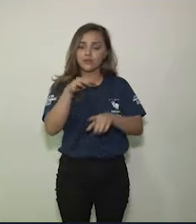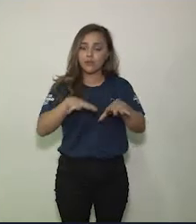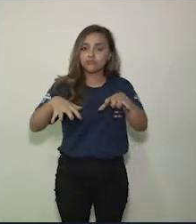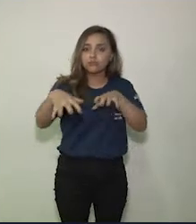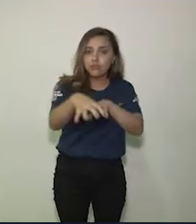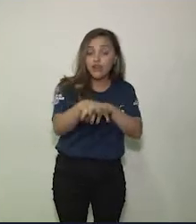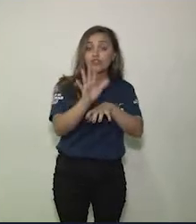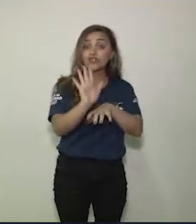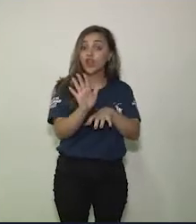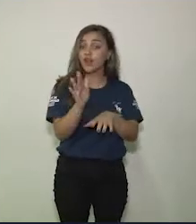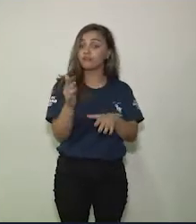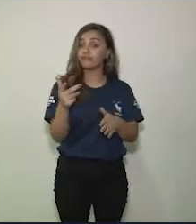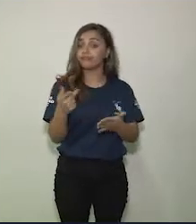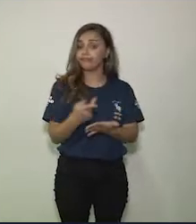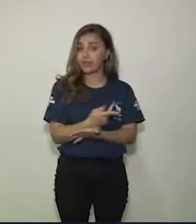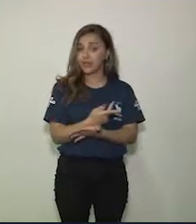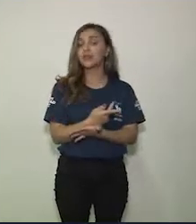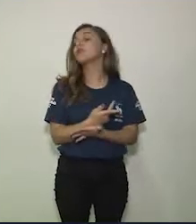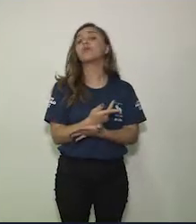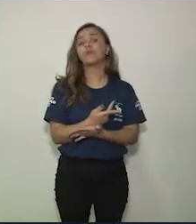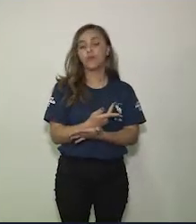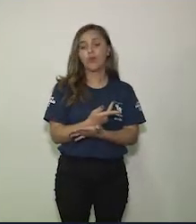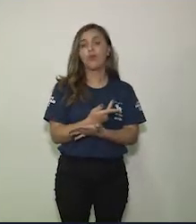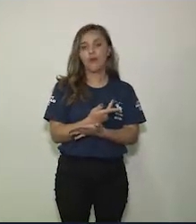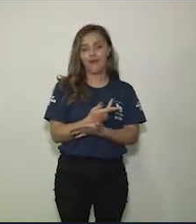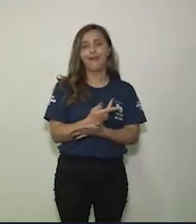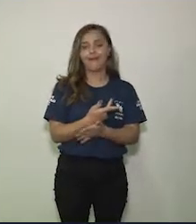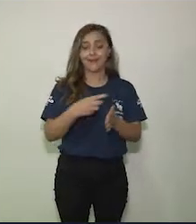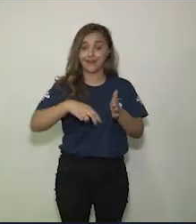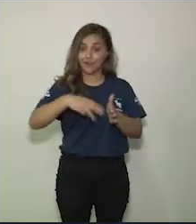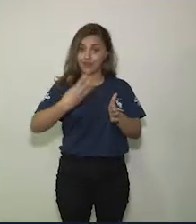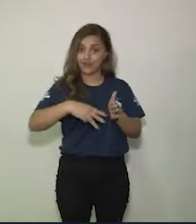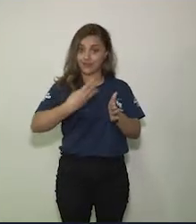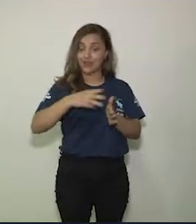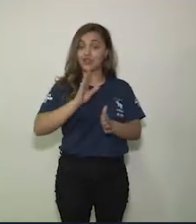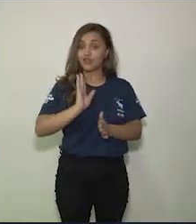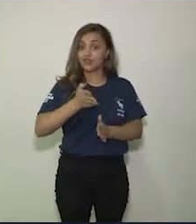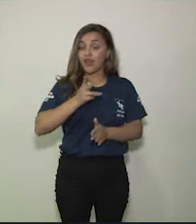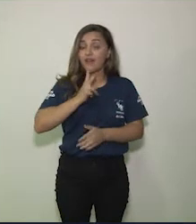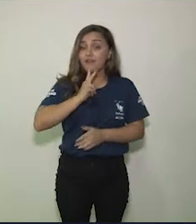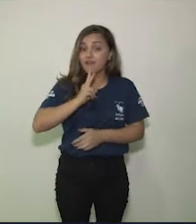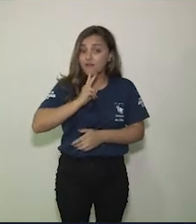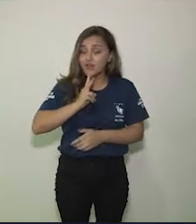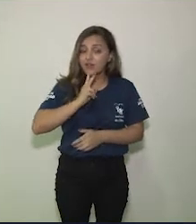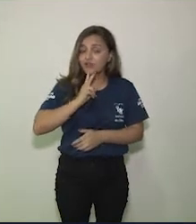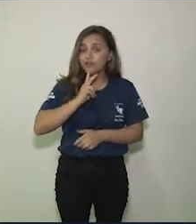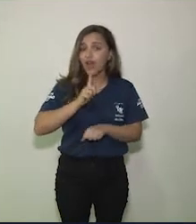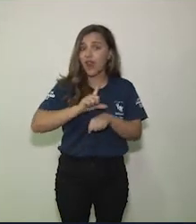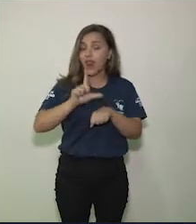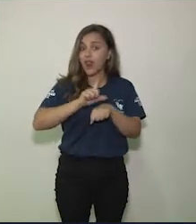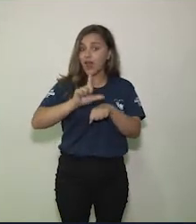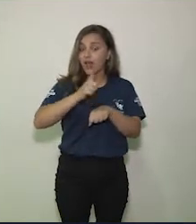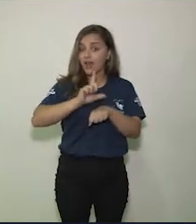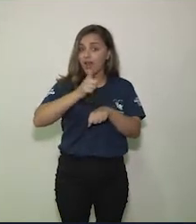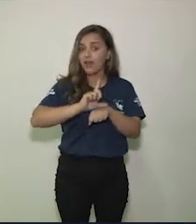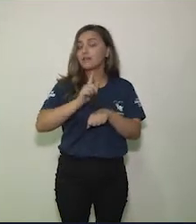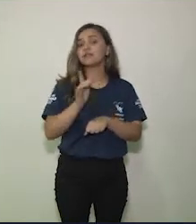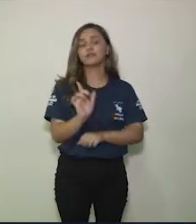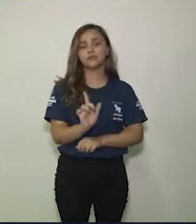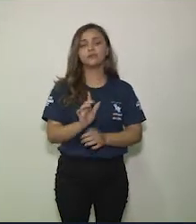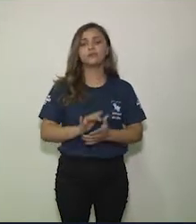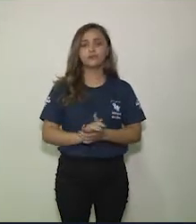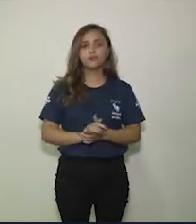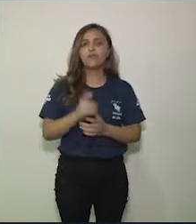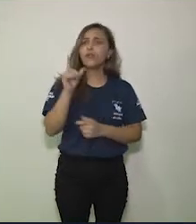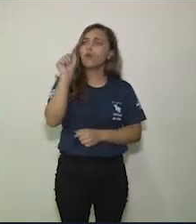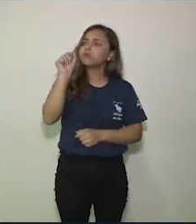houve um erro, na fase 3, que ela está lilazinha, mas ela é verdinha também. Então, quando a gente observa, na